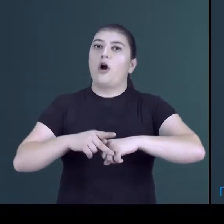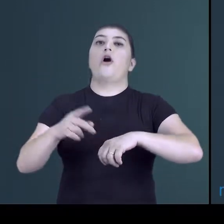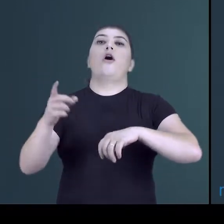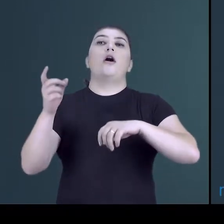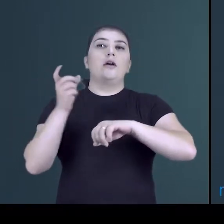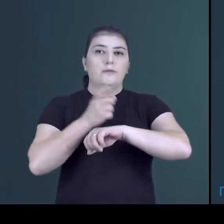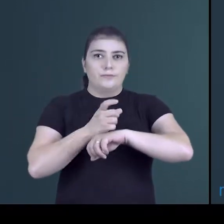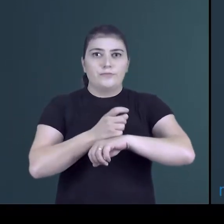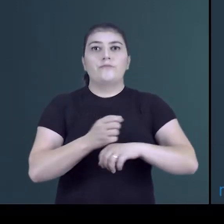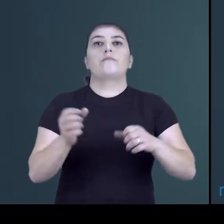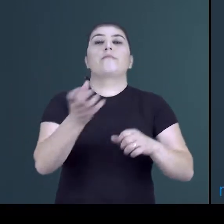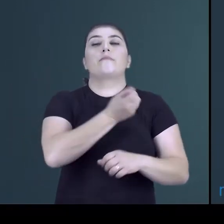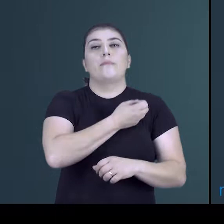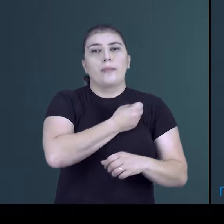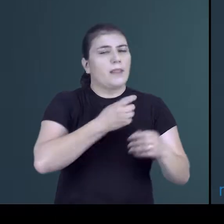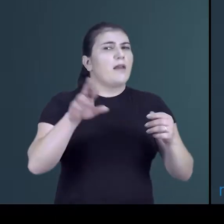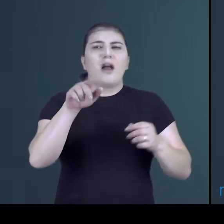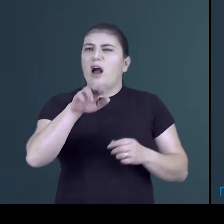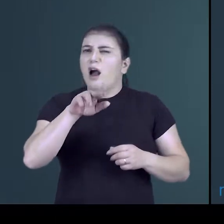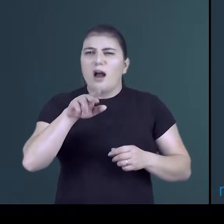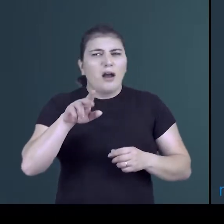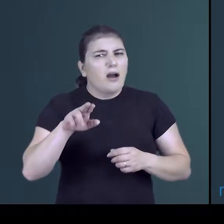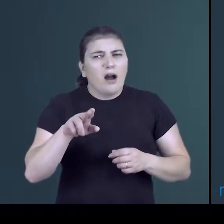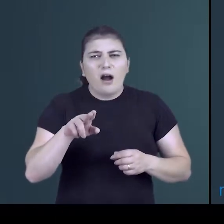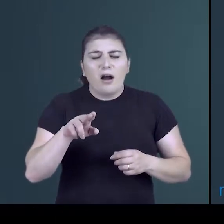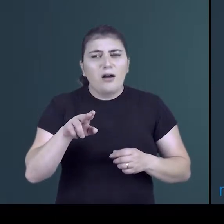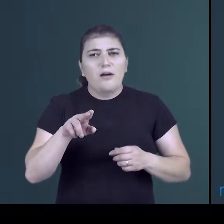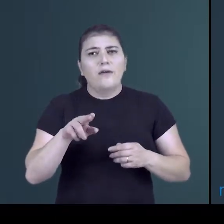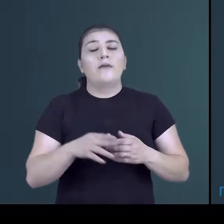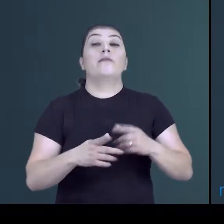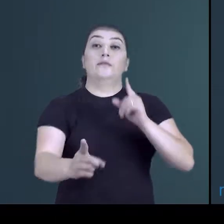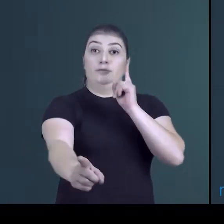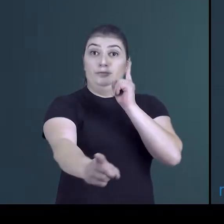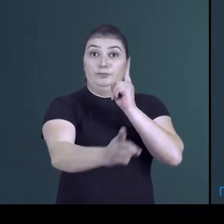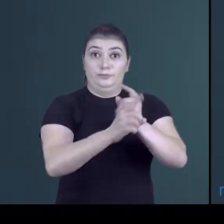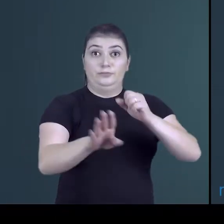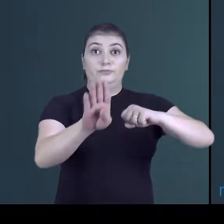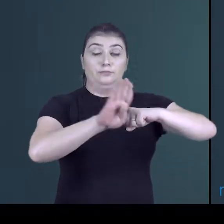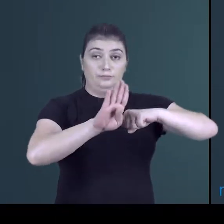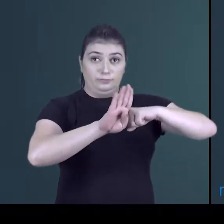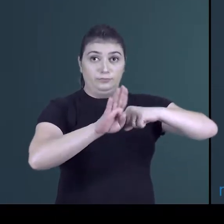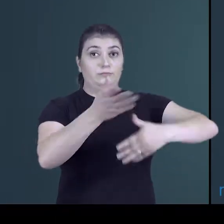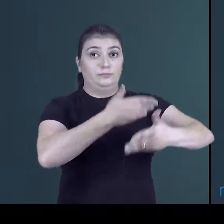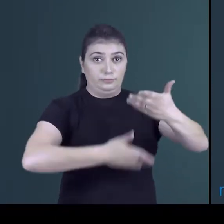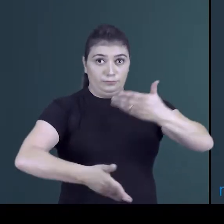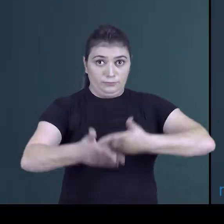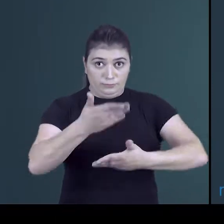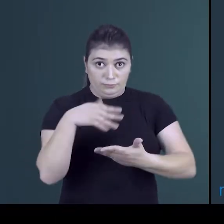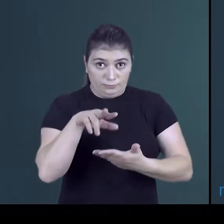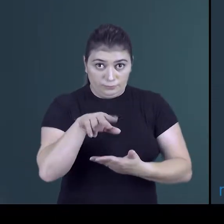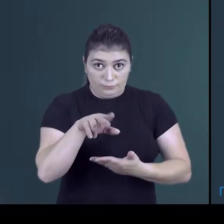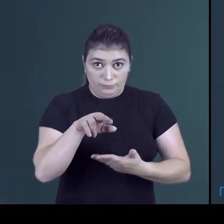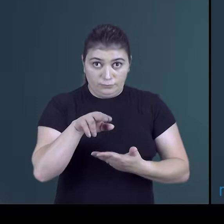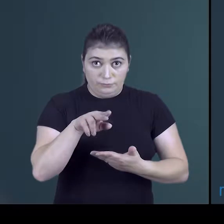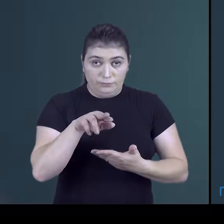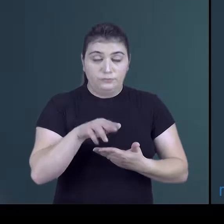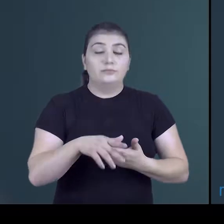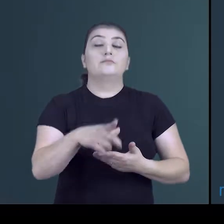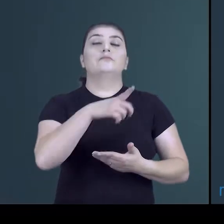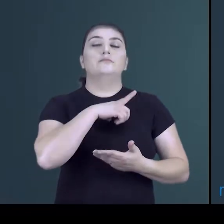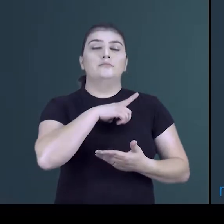estar iguais a esse substantivo. Quando encontramos o substantivo, observamos essa relação de